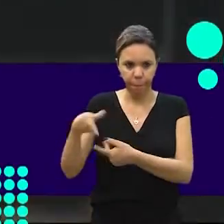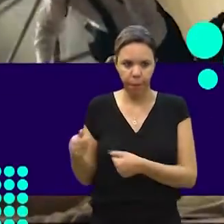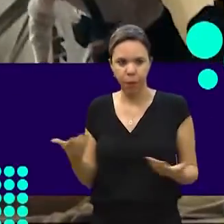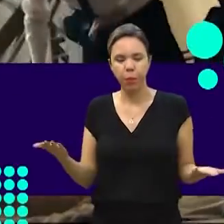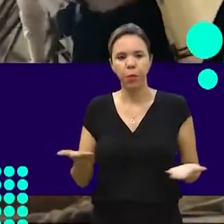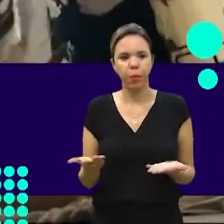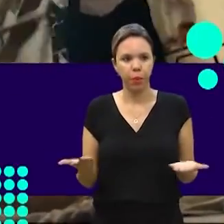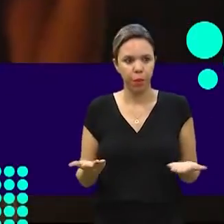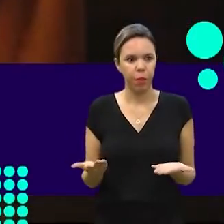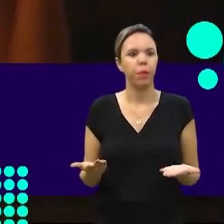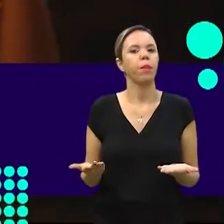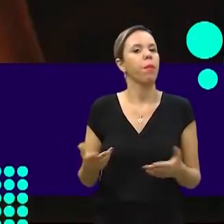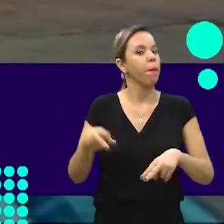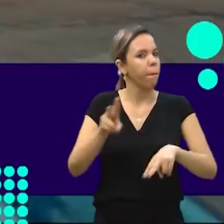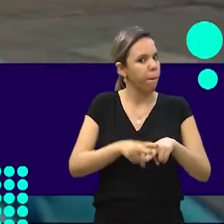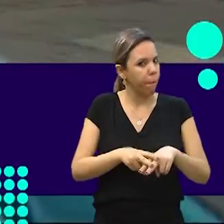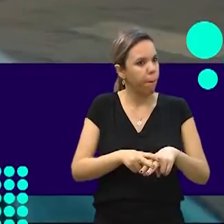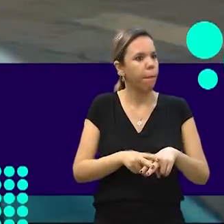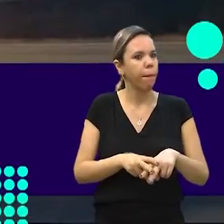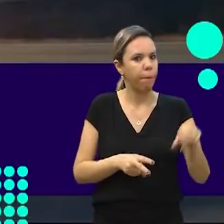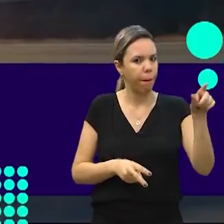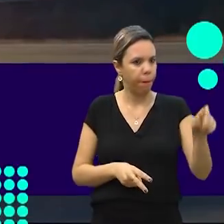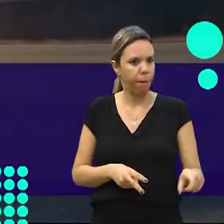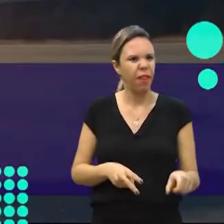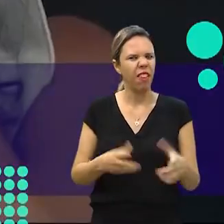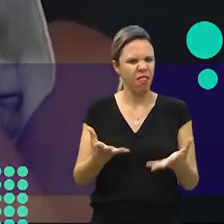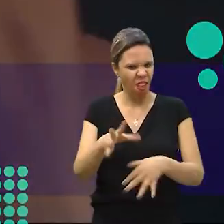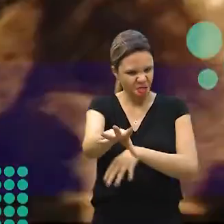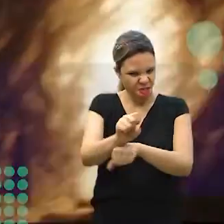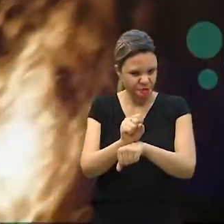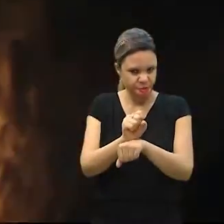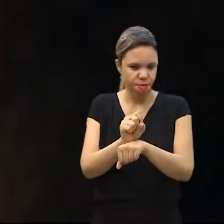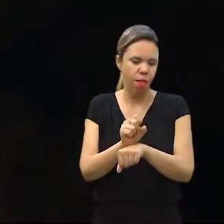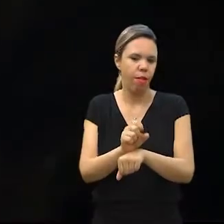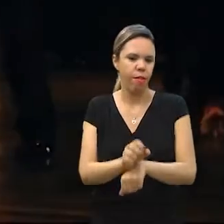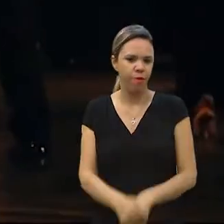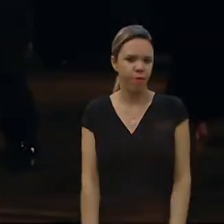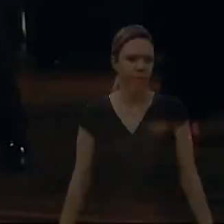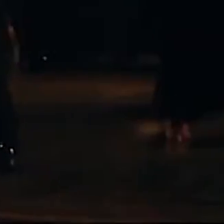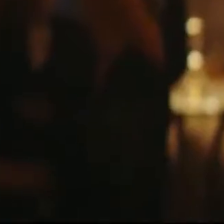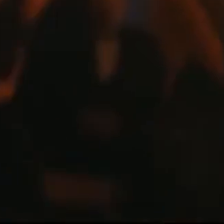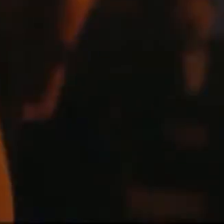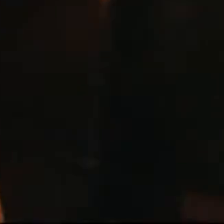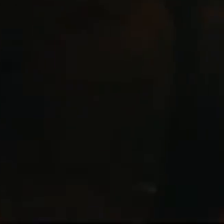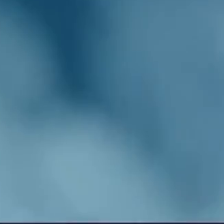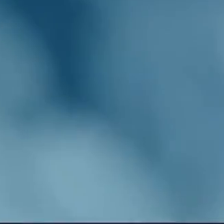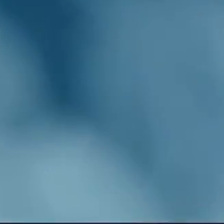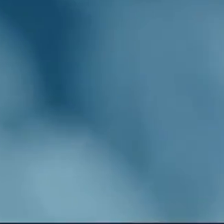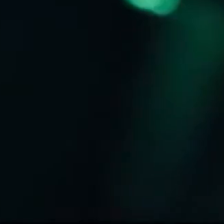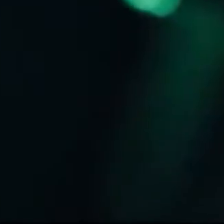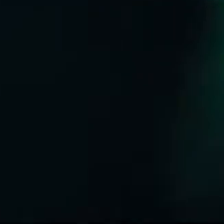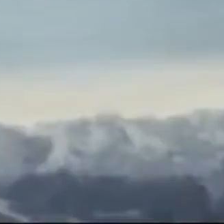do mundo. Agora, além de prendê-la, ele busca vingança.